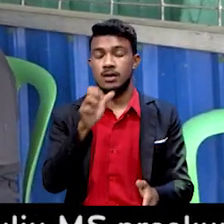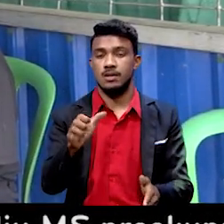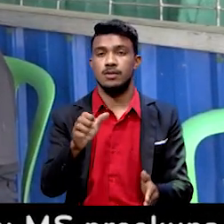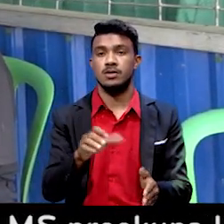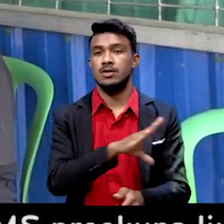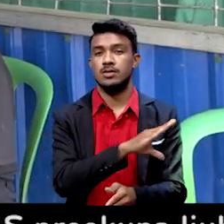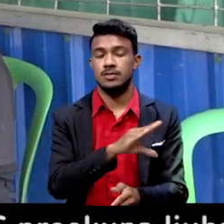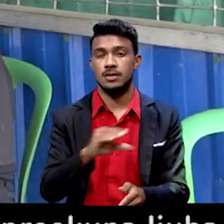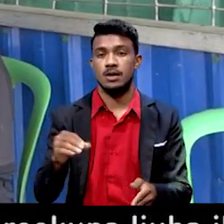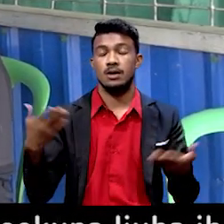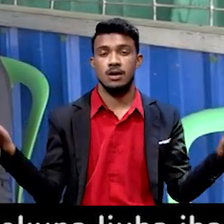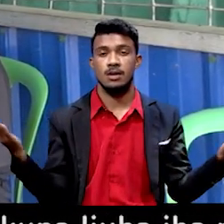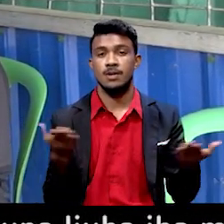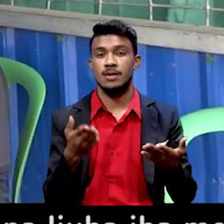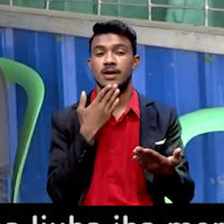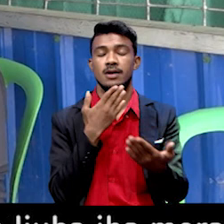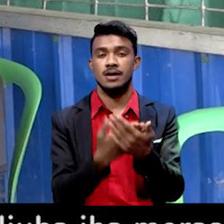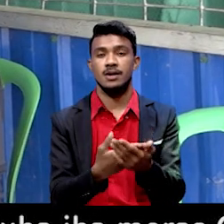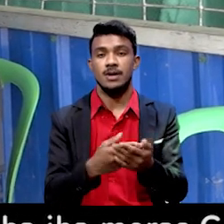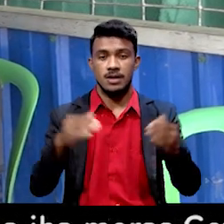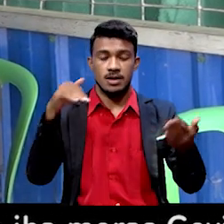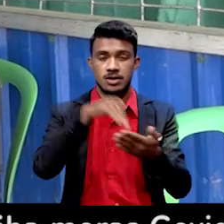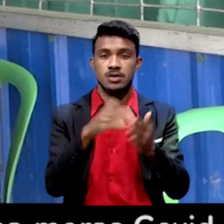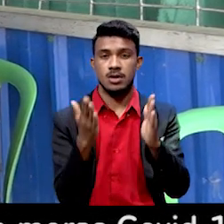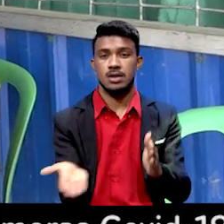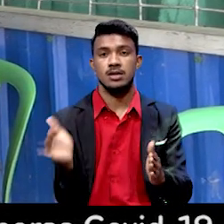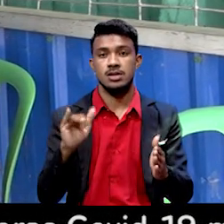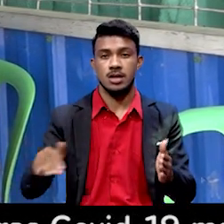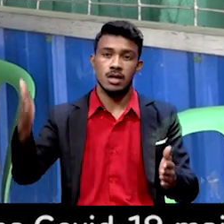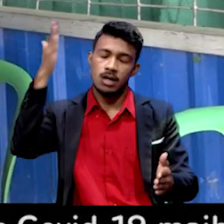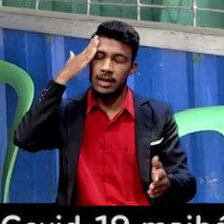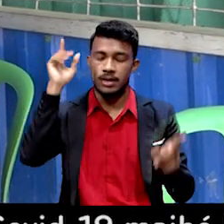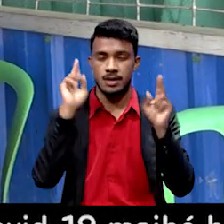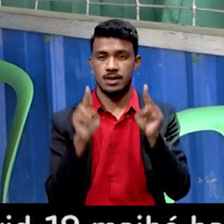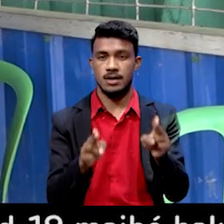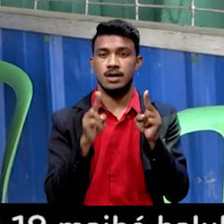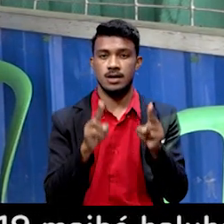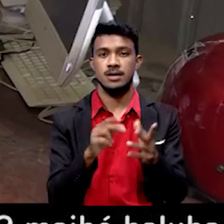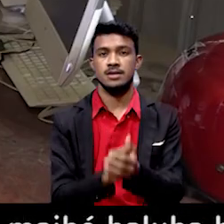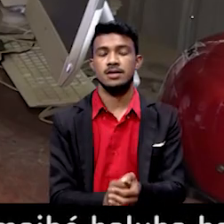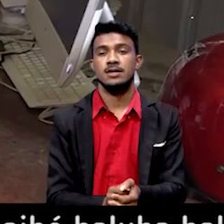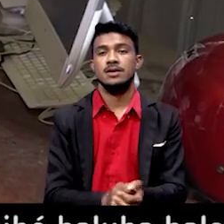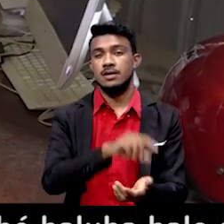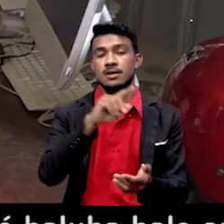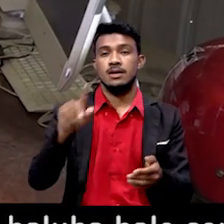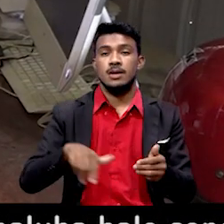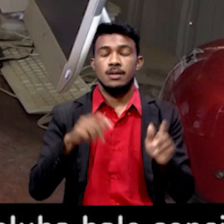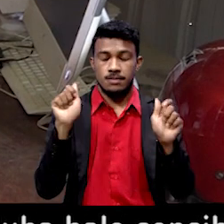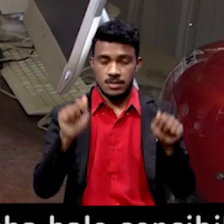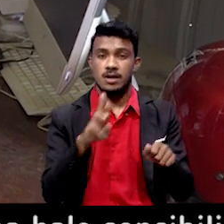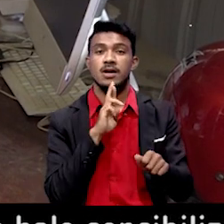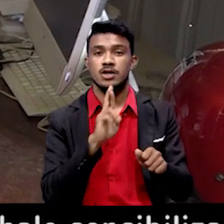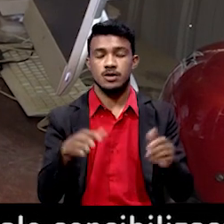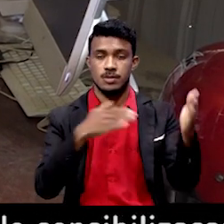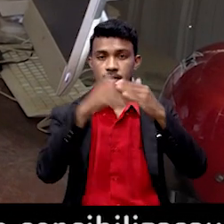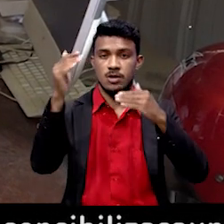meteorologia nebe mak dia clio a tu estudante Sira a capta lalais. Solução selo que nebe bele resolve problema